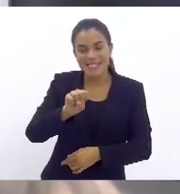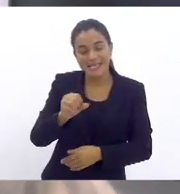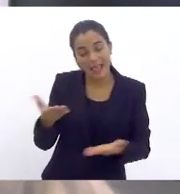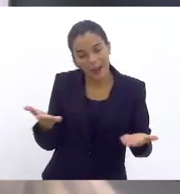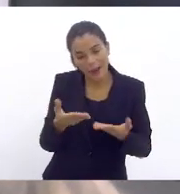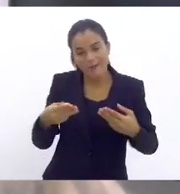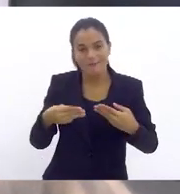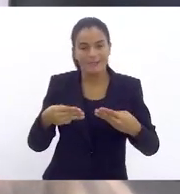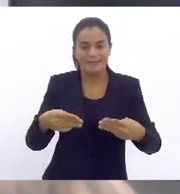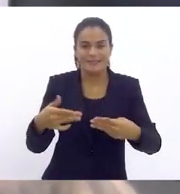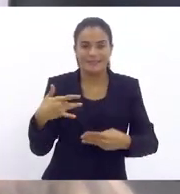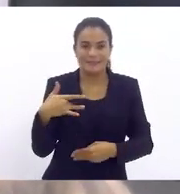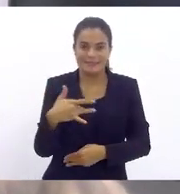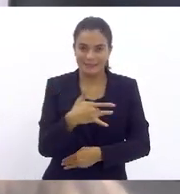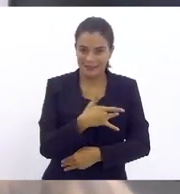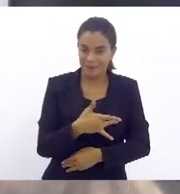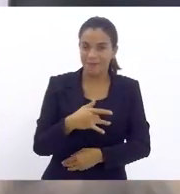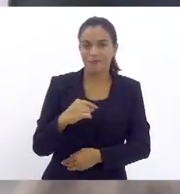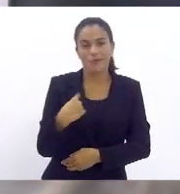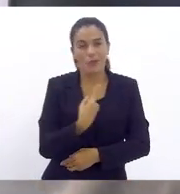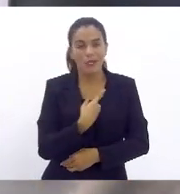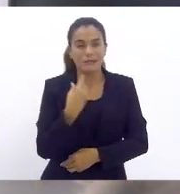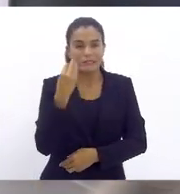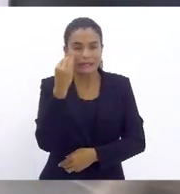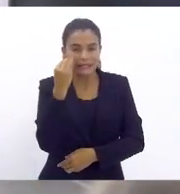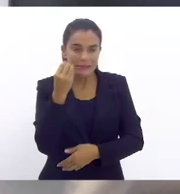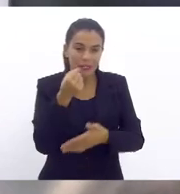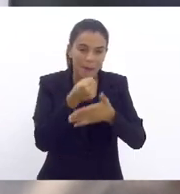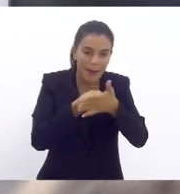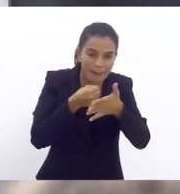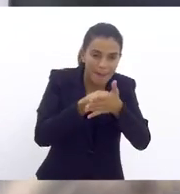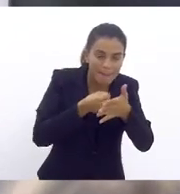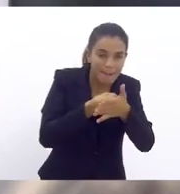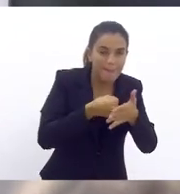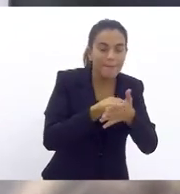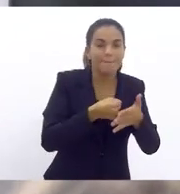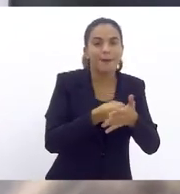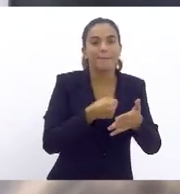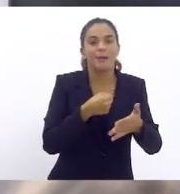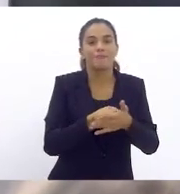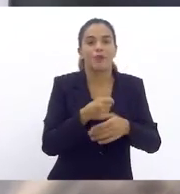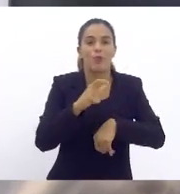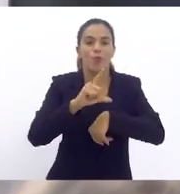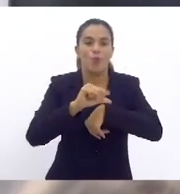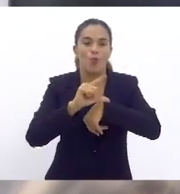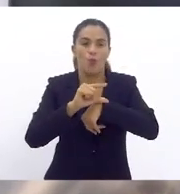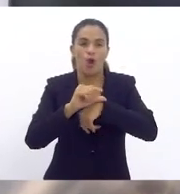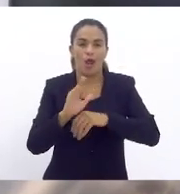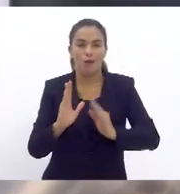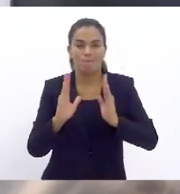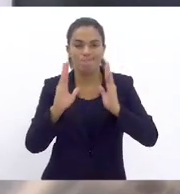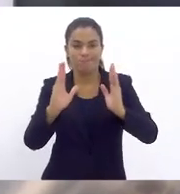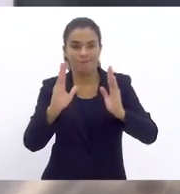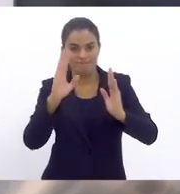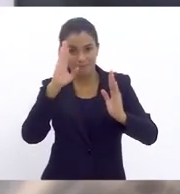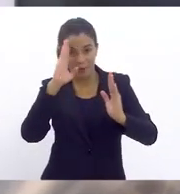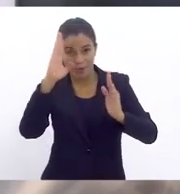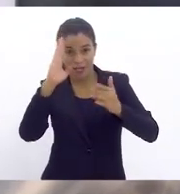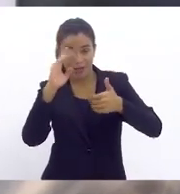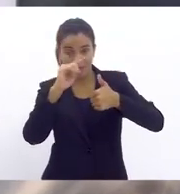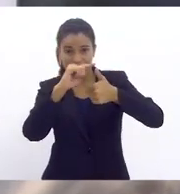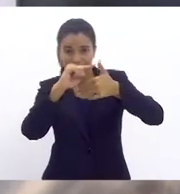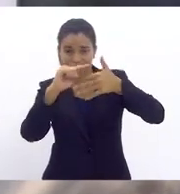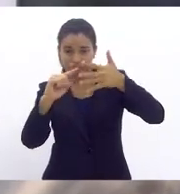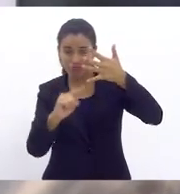e onde nós tentamos fazer então estabelecer um dentro de um olhar estratégico de definição de prioridade um conjunto de